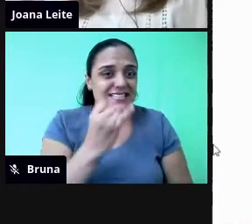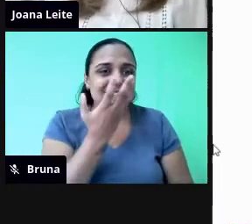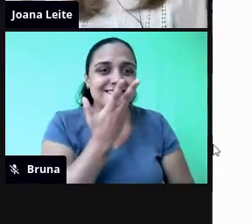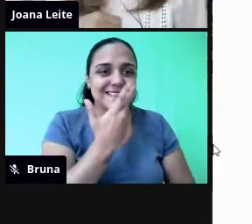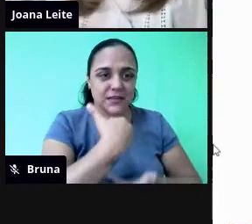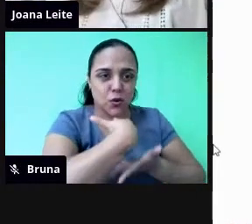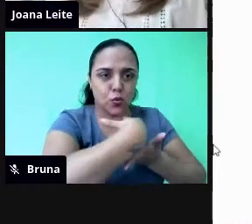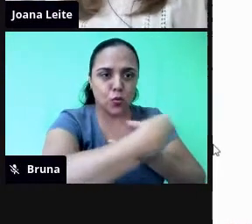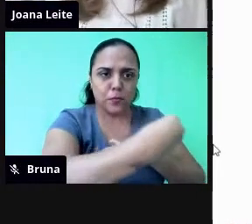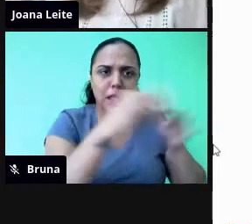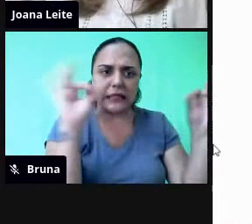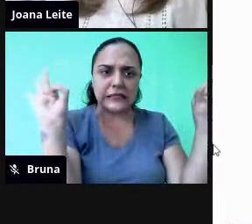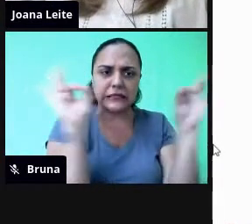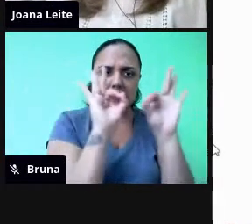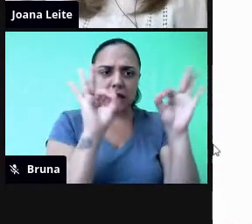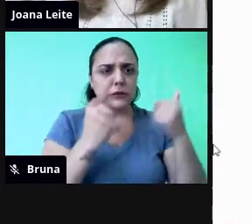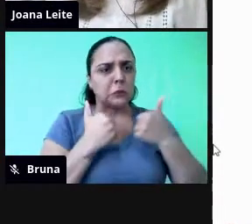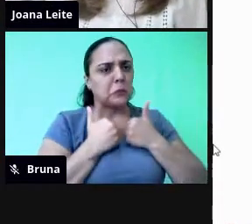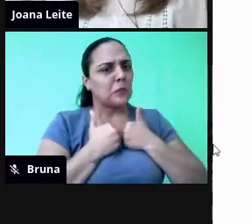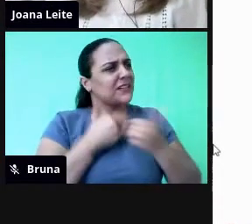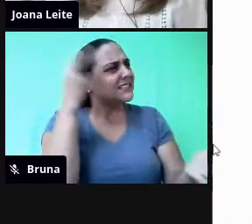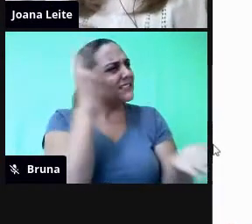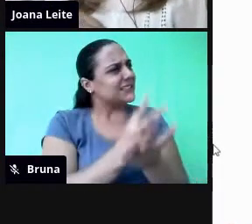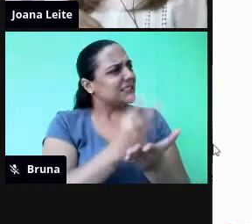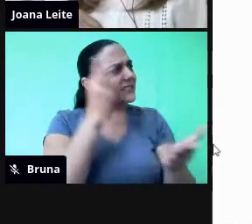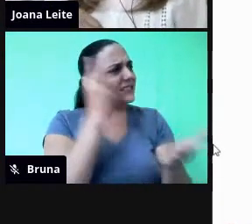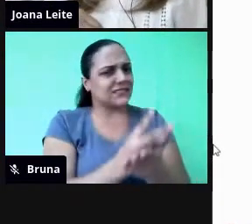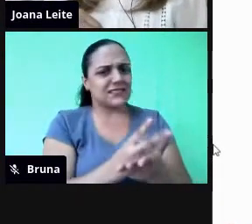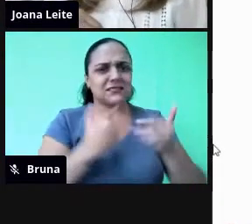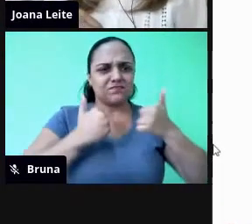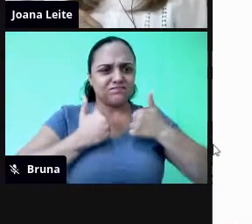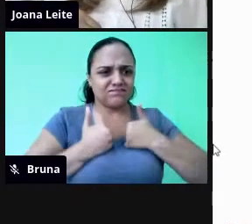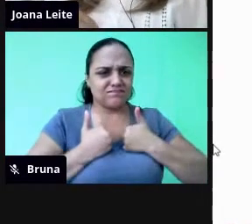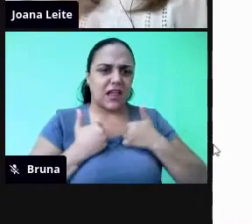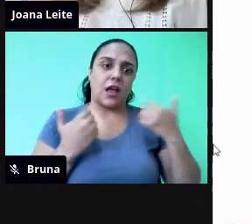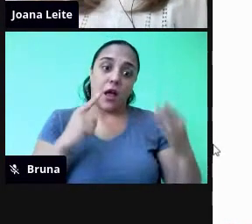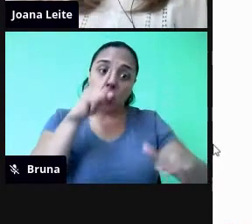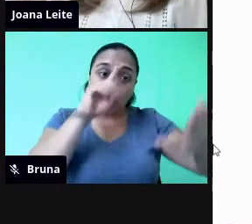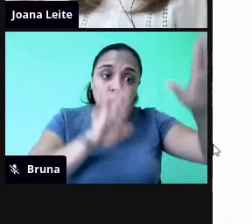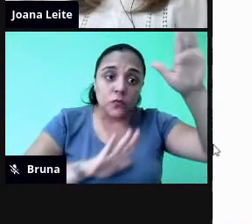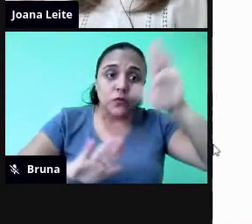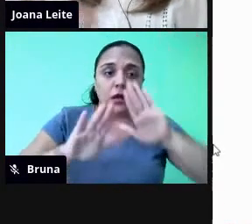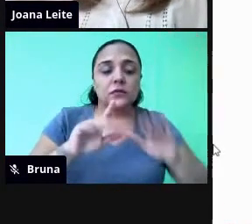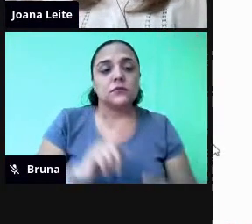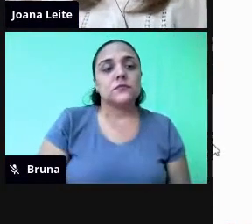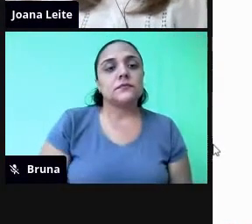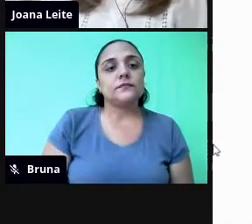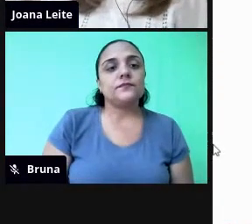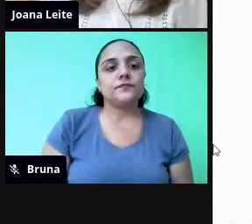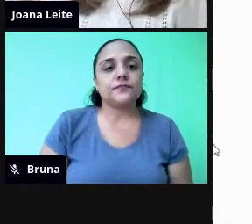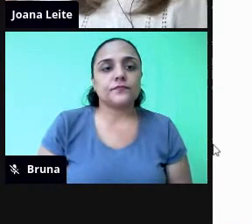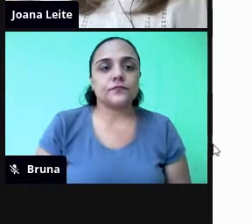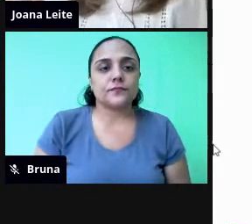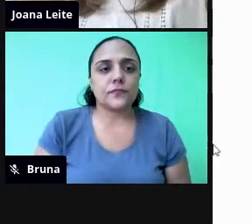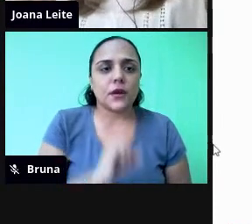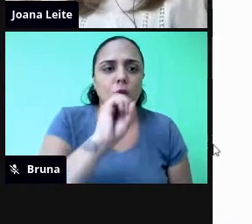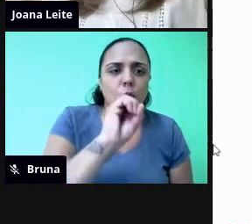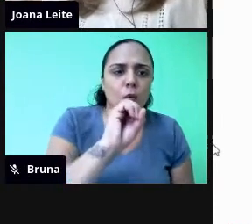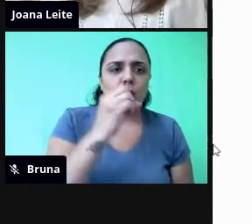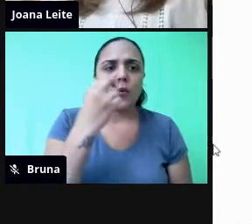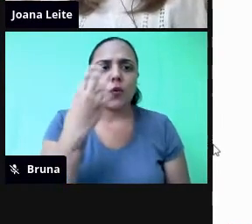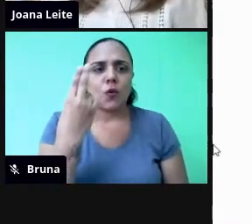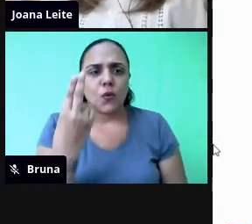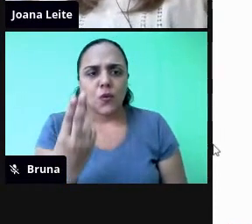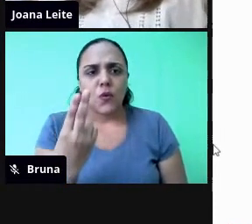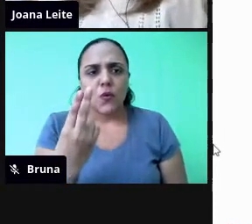fazendo. Desde bebê, elas já começam a fazer isso, né? Se a criança tem um interesse no outro, né, se levanta, dá o braço